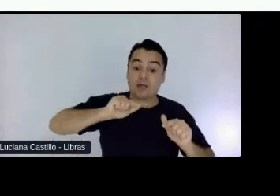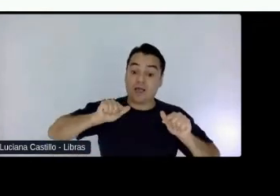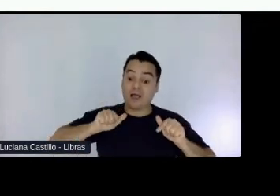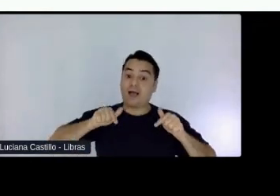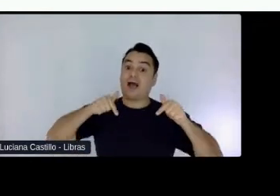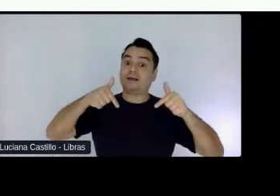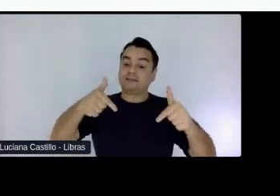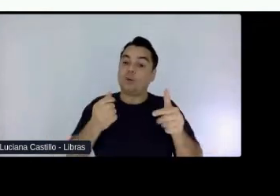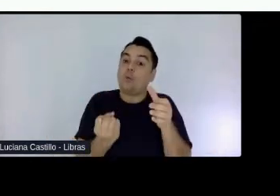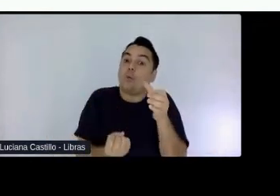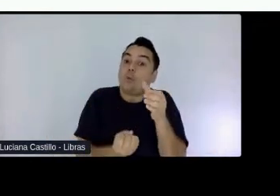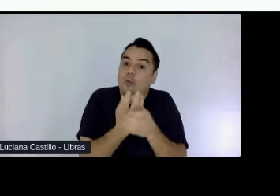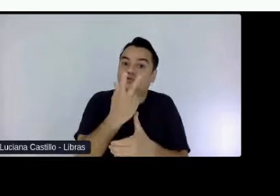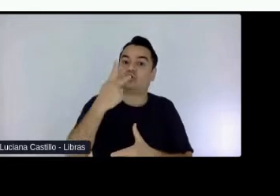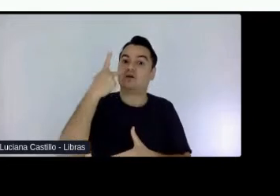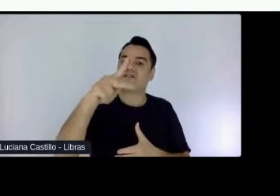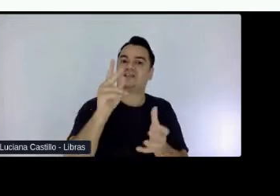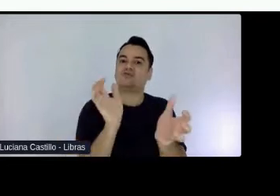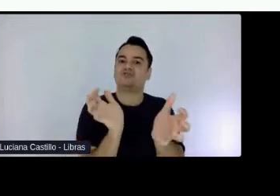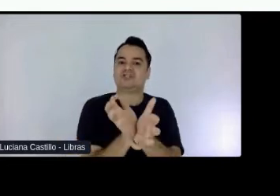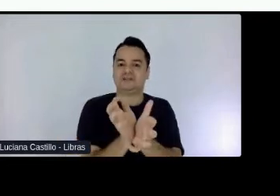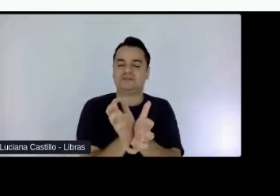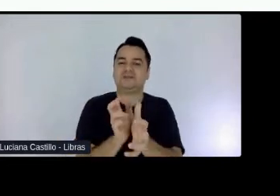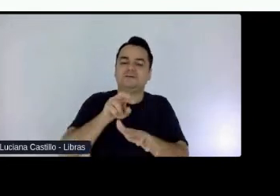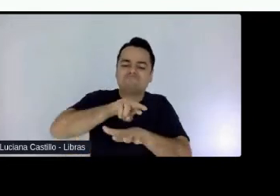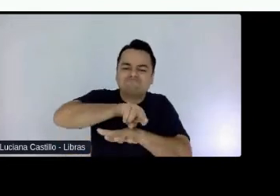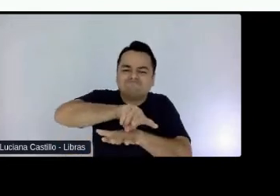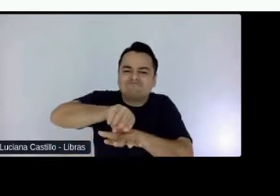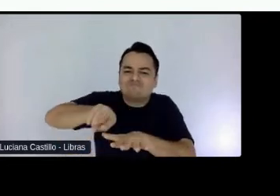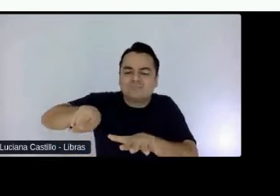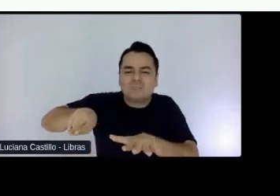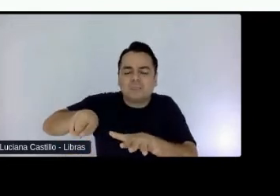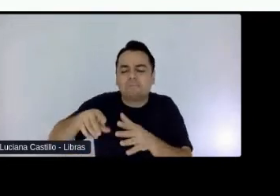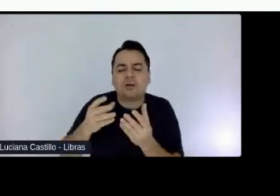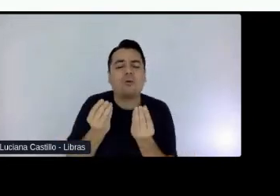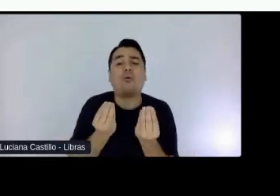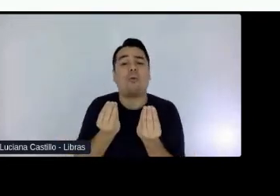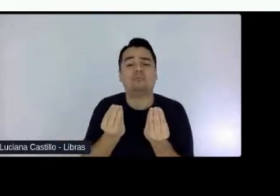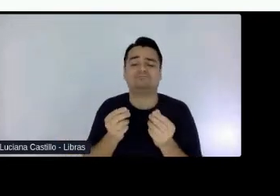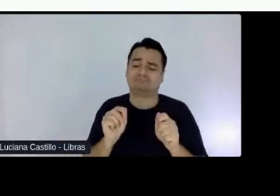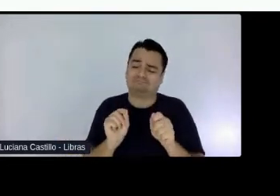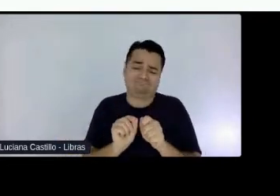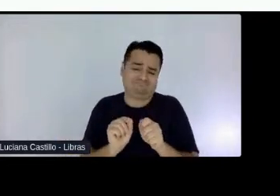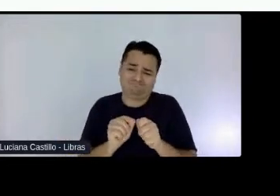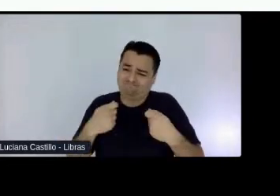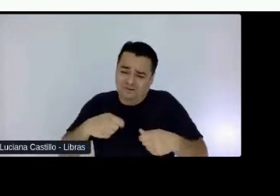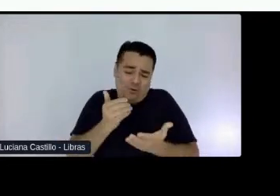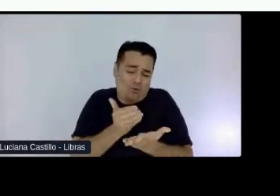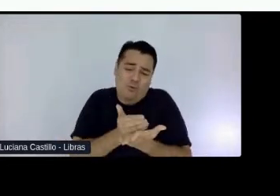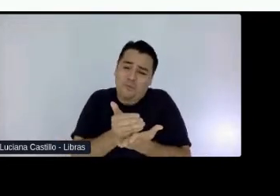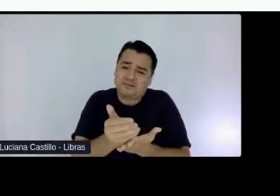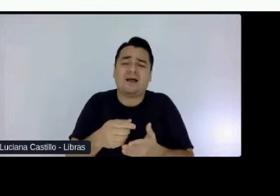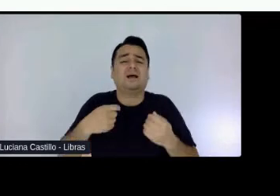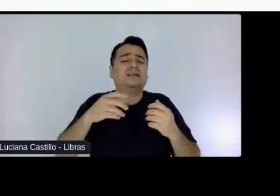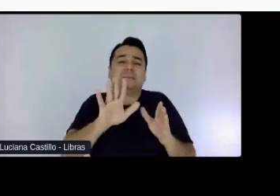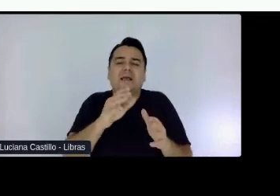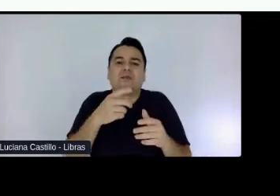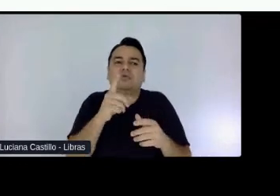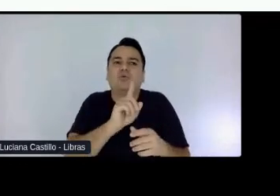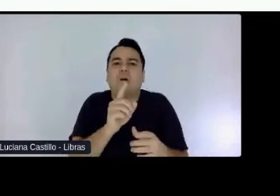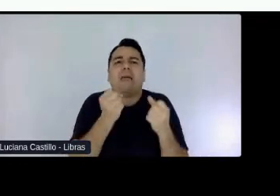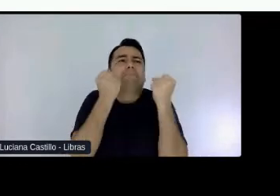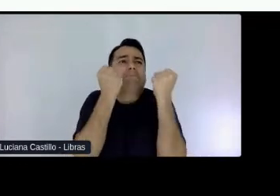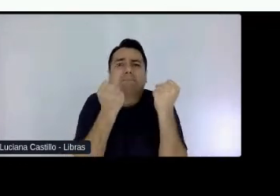essa é a base, né? De que forma mais efetiva? Fazendo, né? Fazendo e com leveza, né, Guga? Fazendo e com